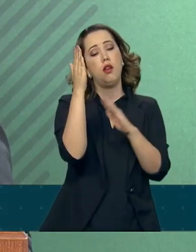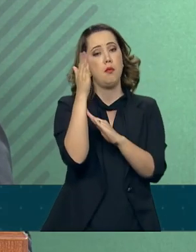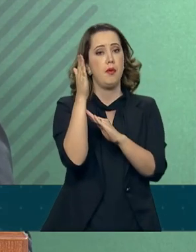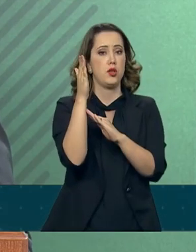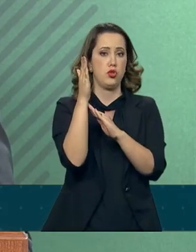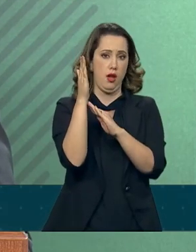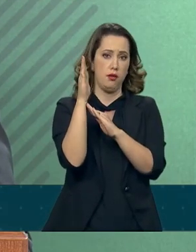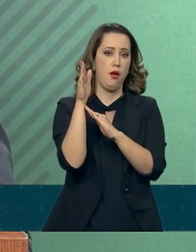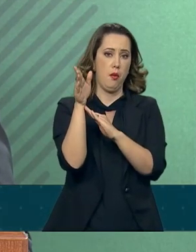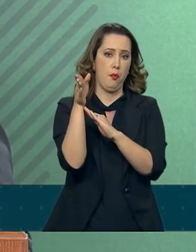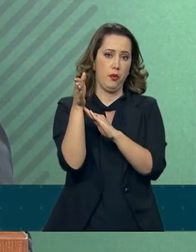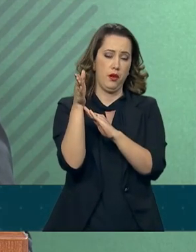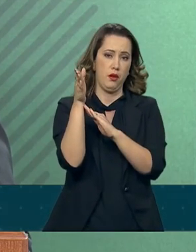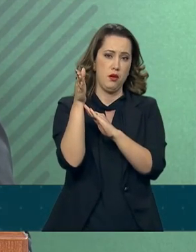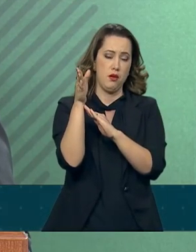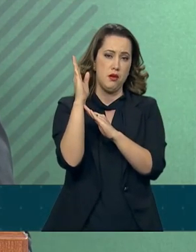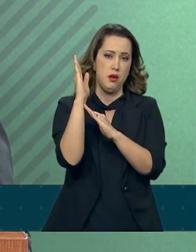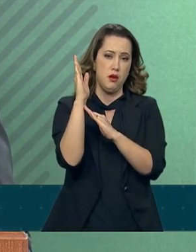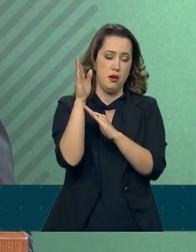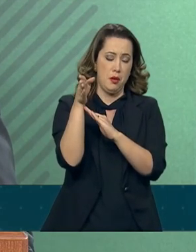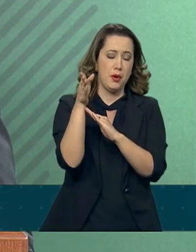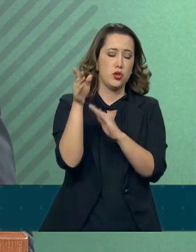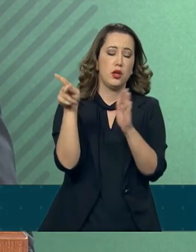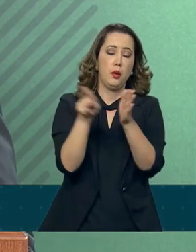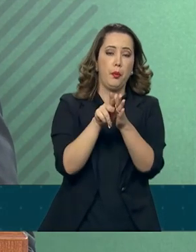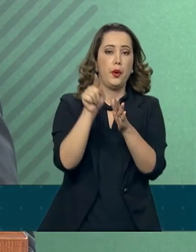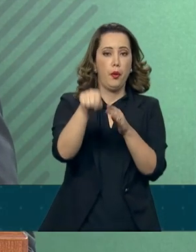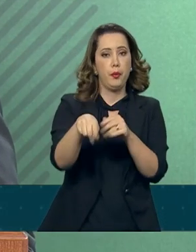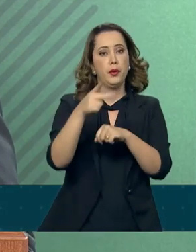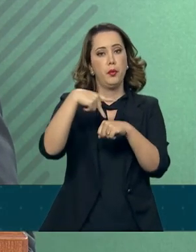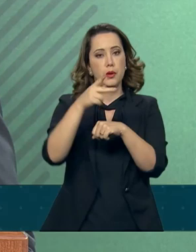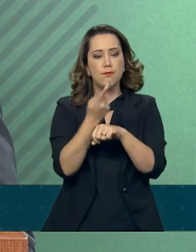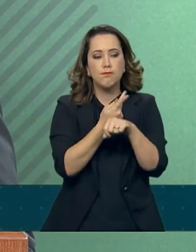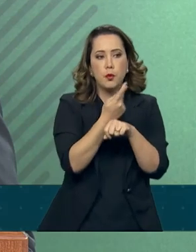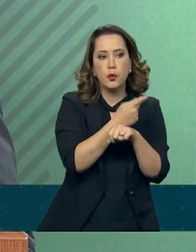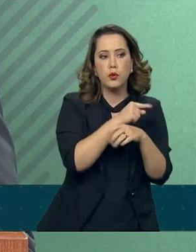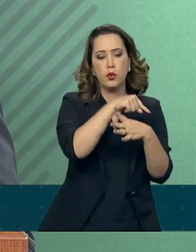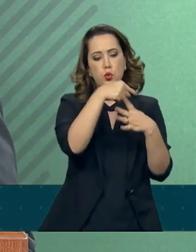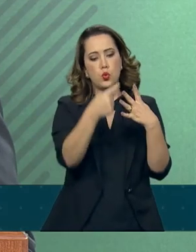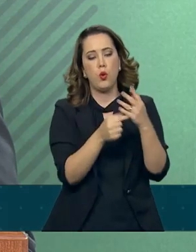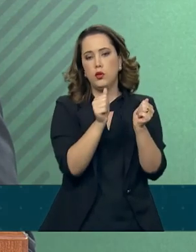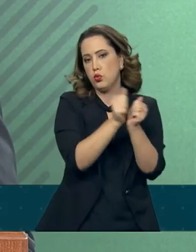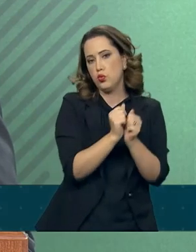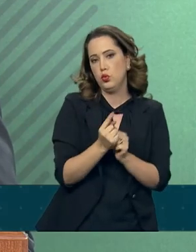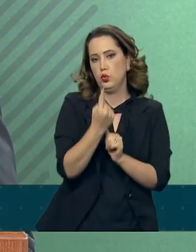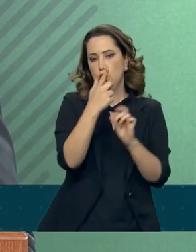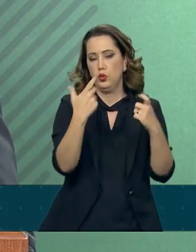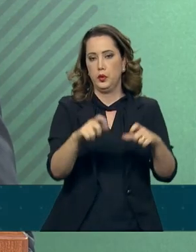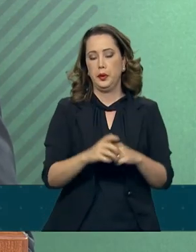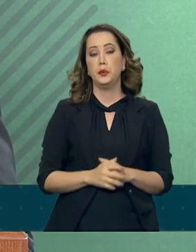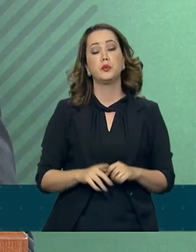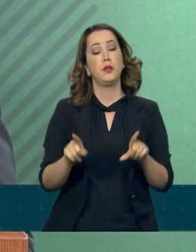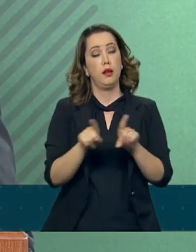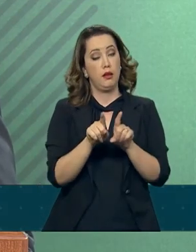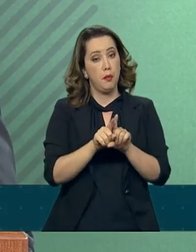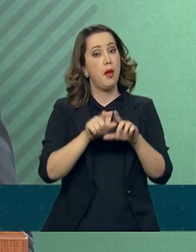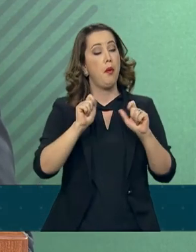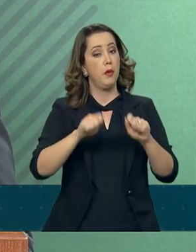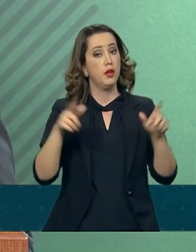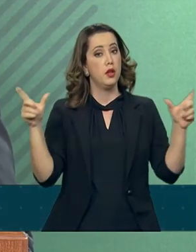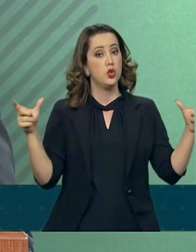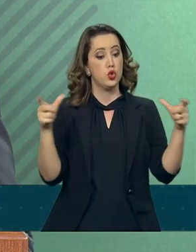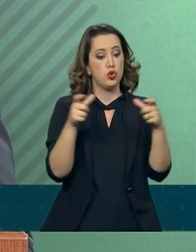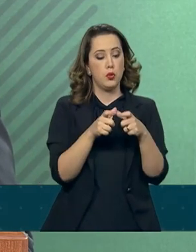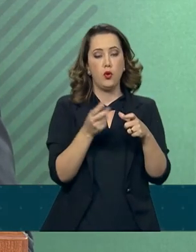estará sobre a mesa de negociação é a revisão das tarifas de importação ea flexibilização